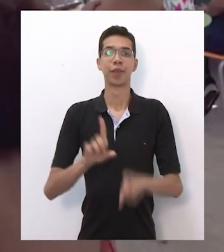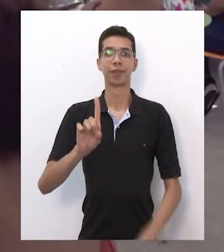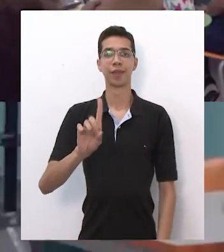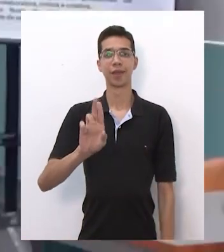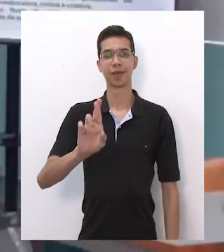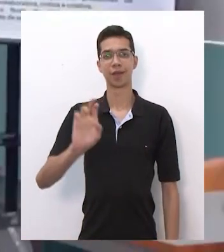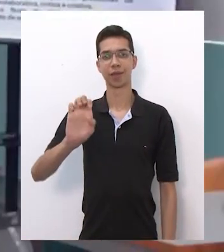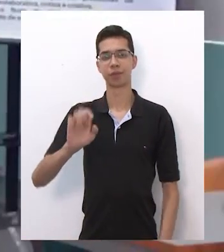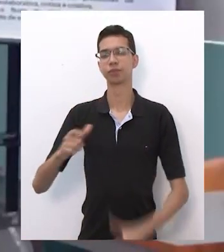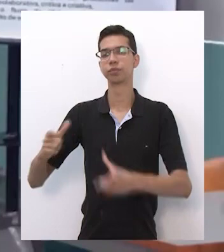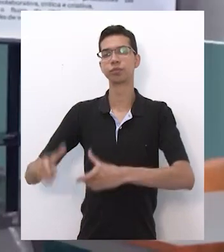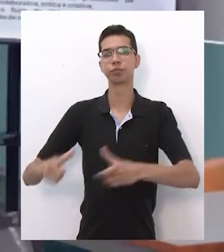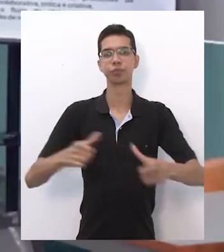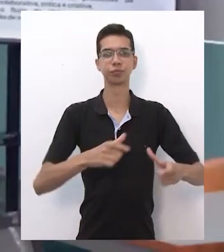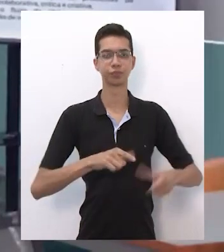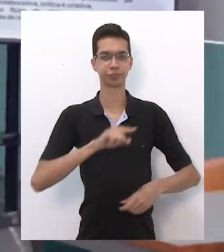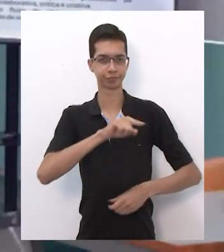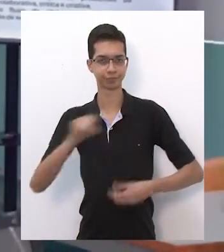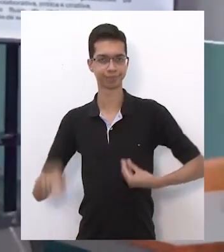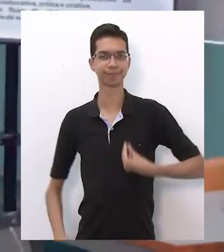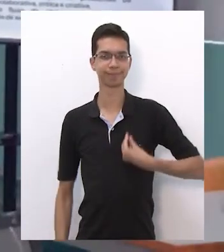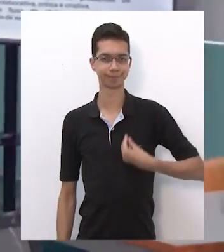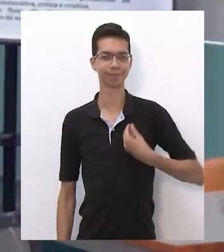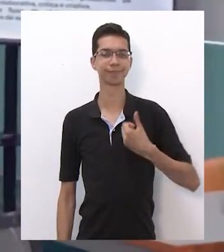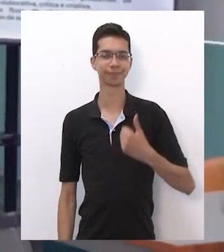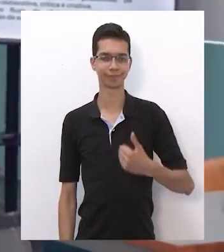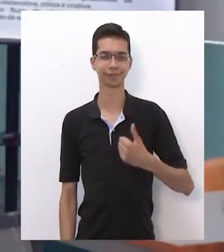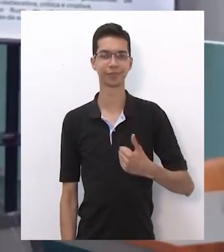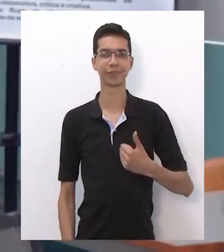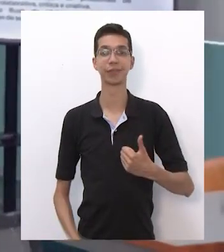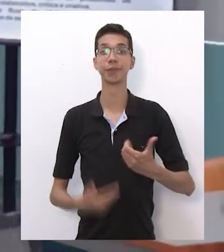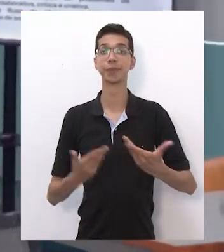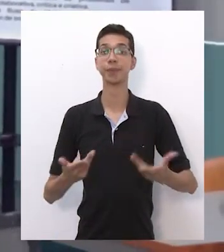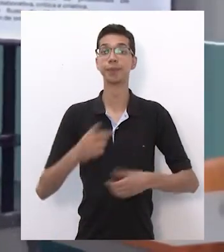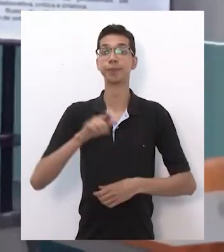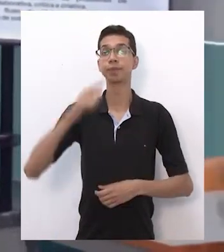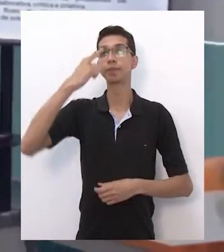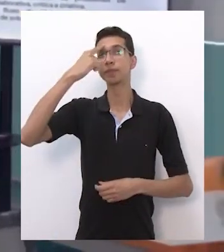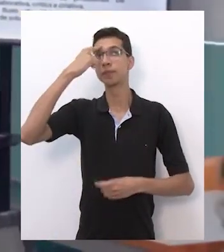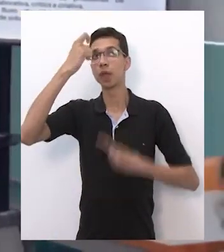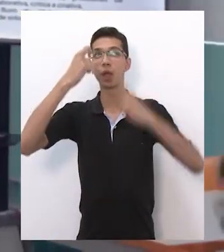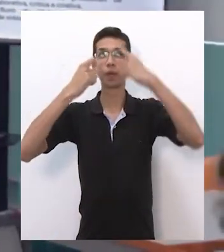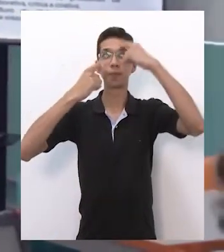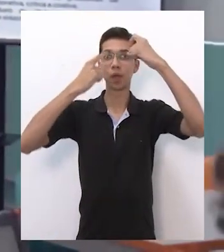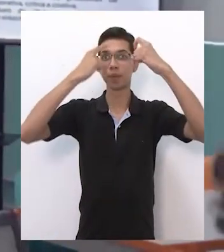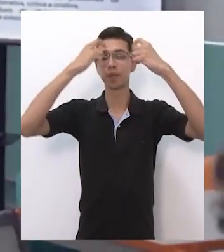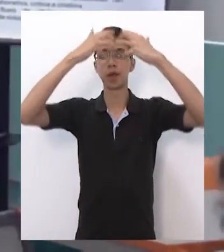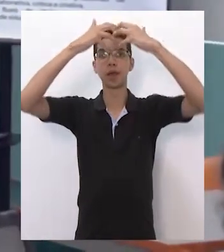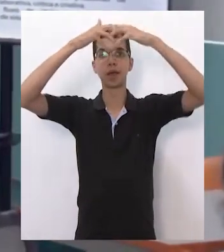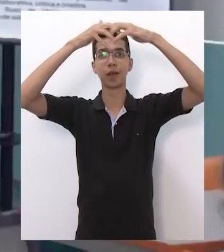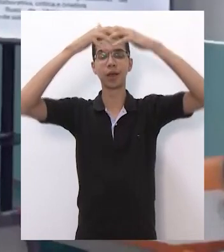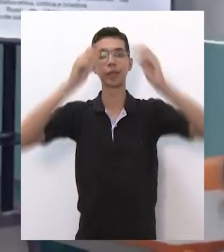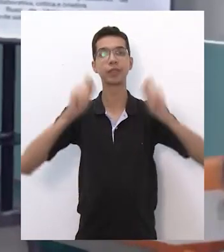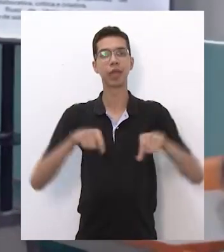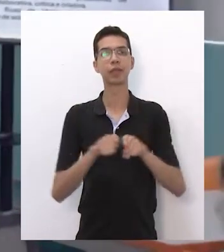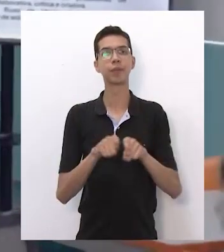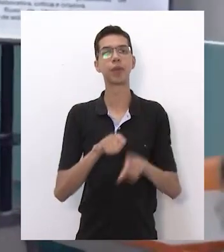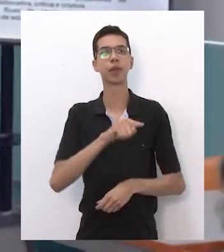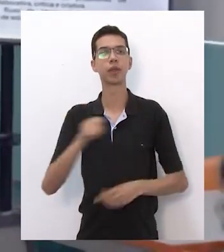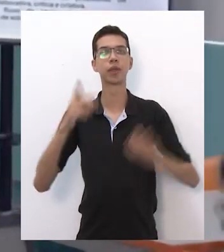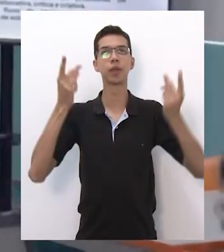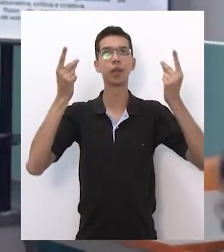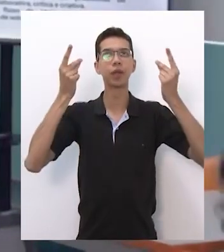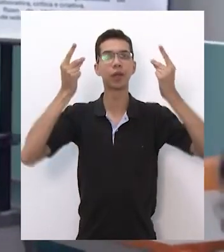Tudo bem? Essa abordagem ela facilita o fluxo de ideias, né, e os insights para propor